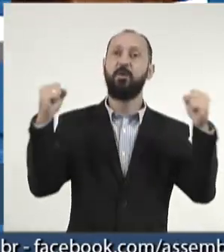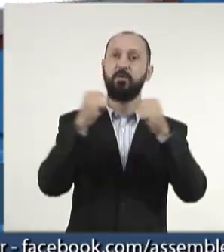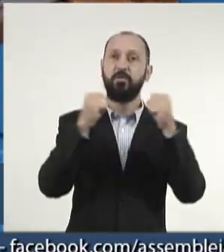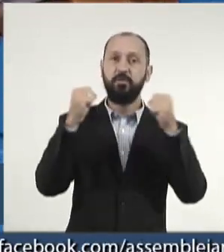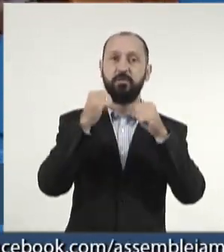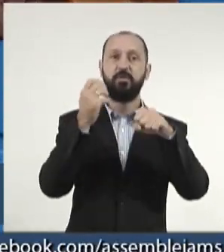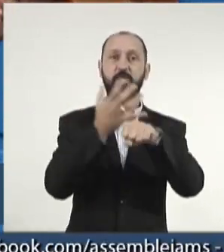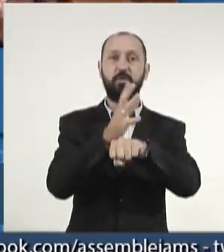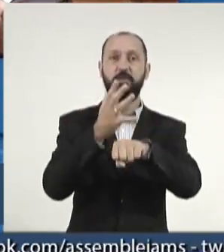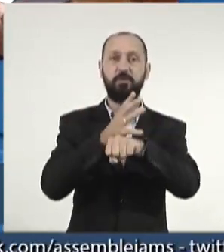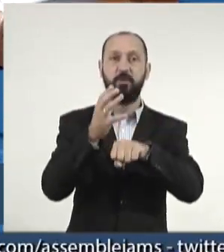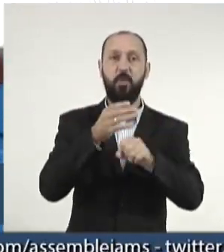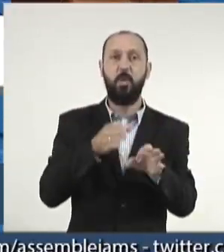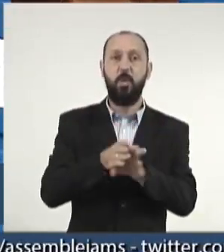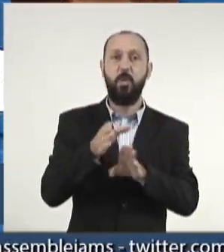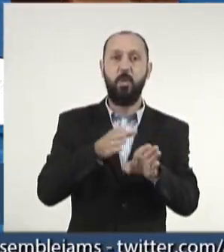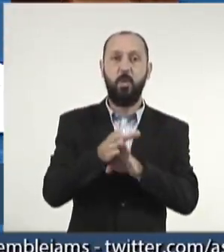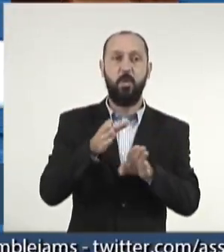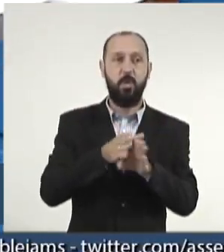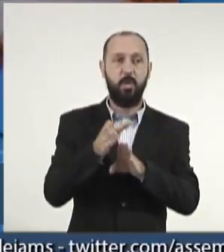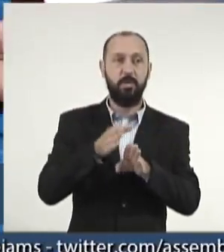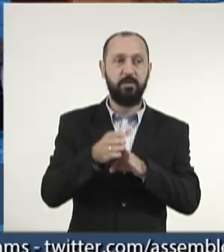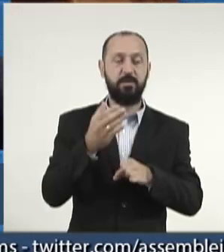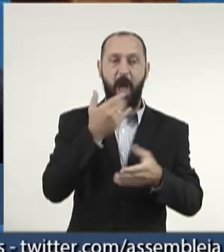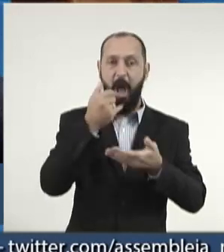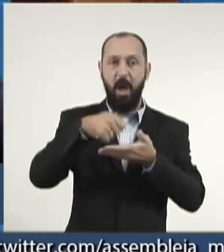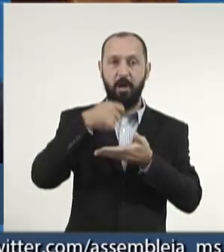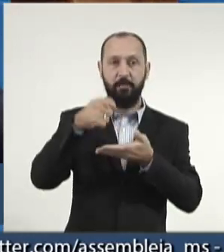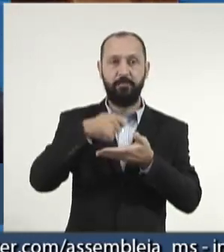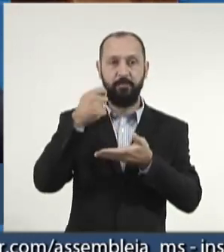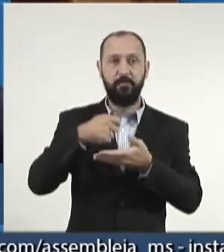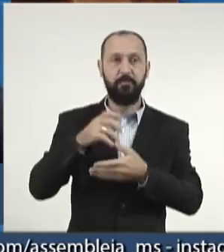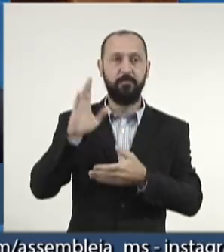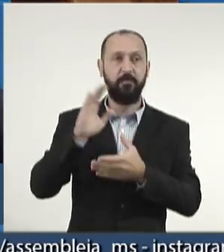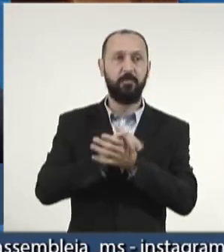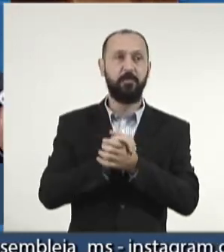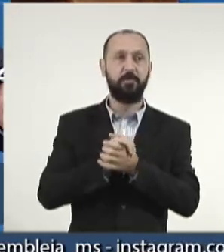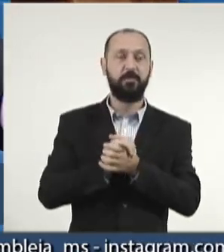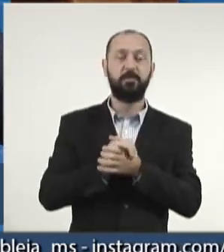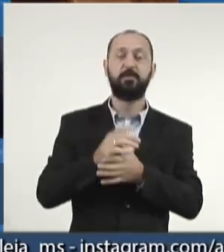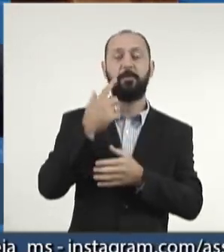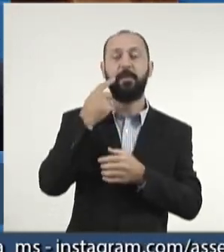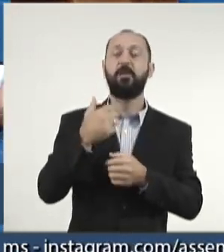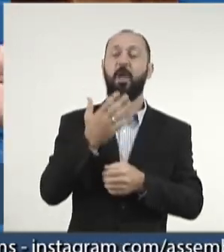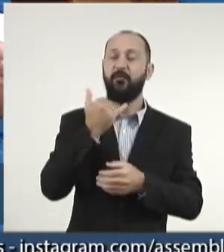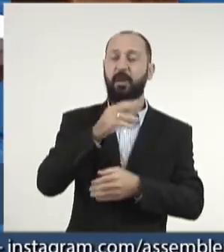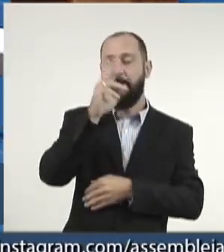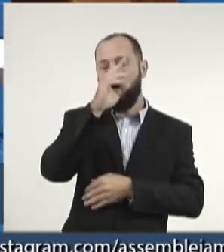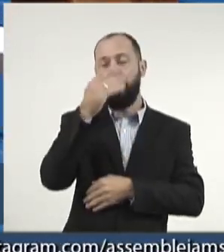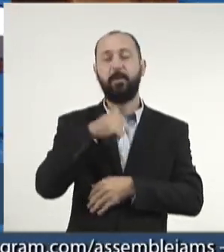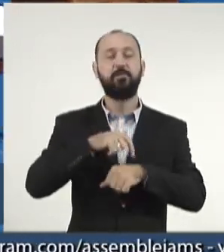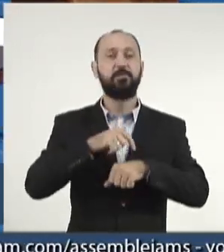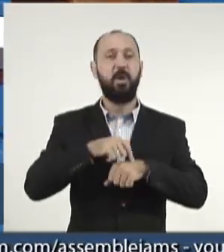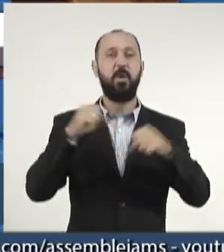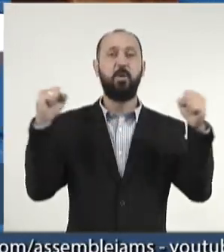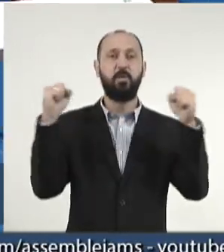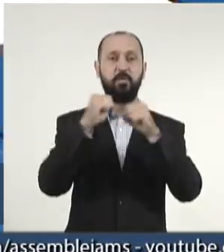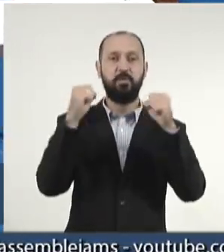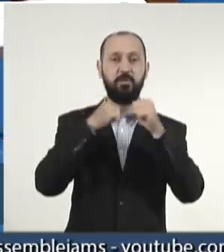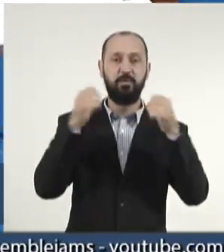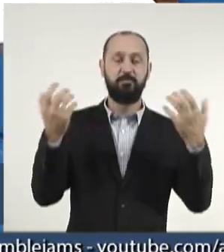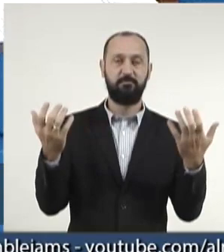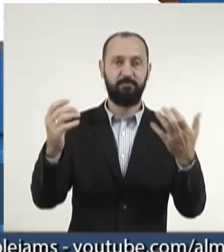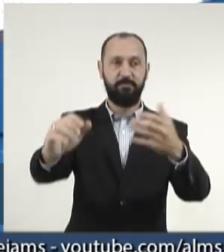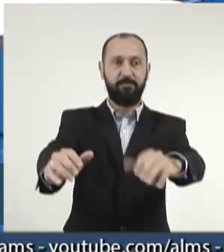os treinadores orientam, você se alimenta um pouco Permite antes. uma parte, deputado. Para não passar mal na hora dos exercícios